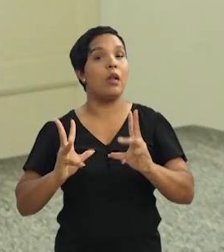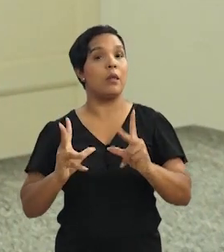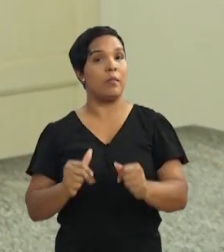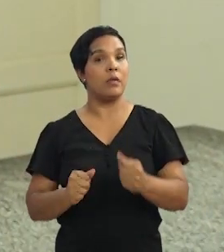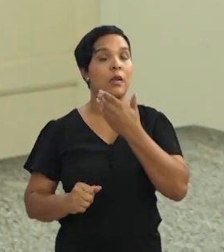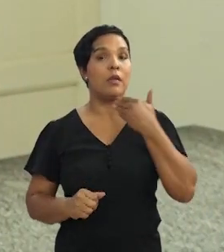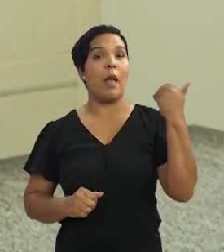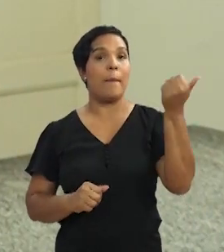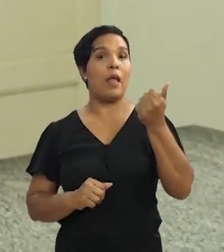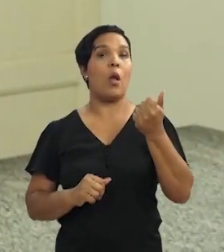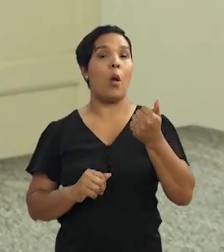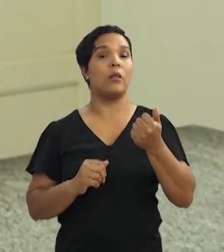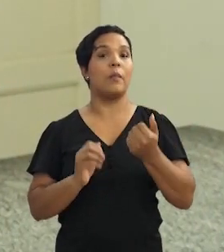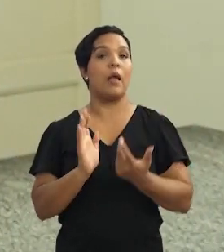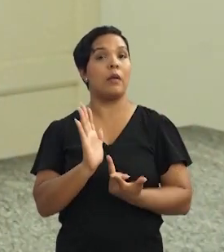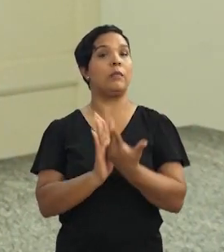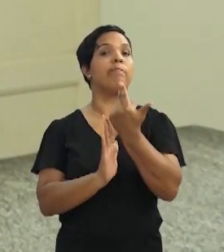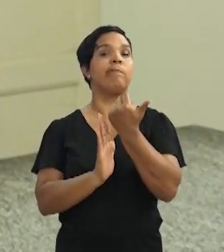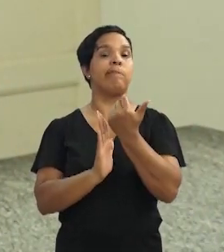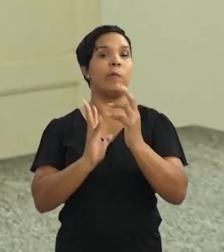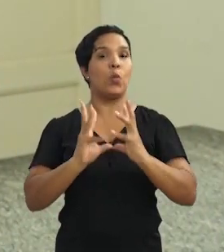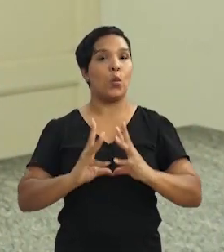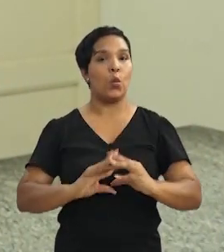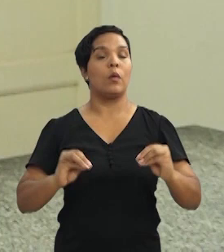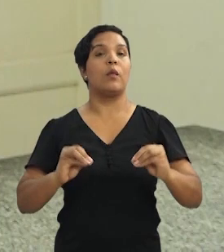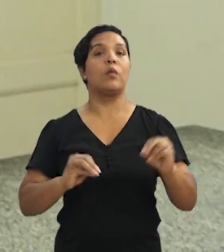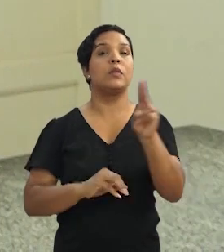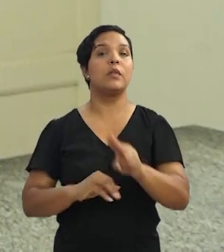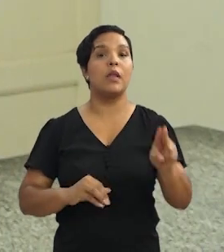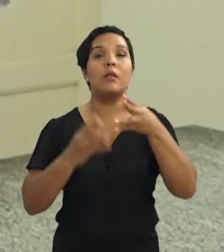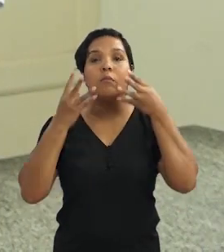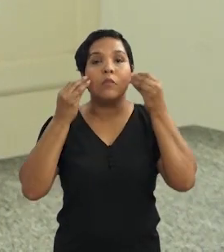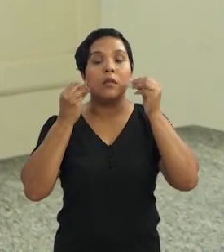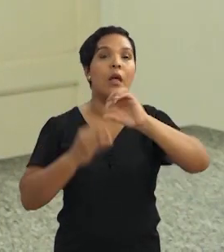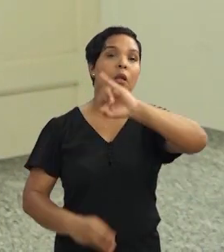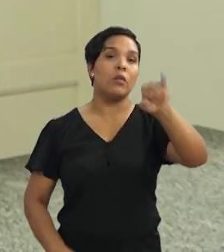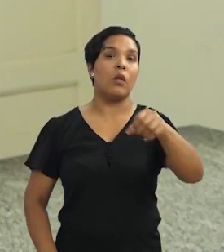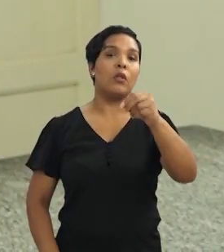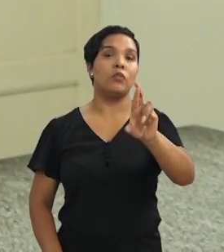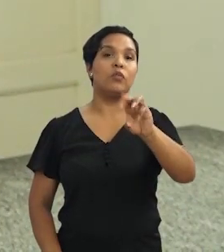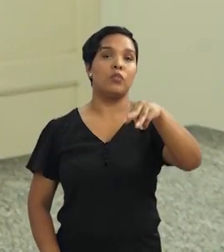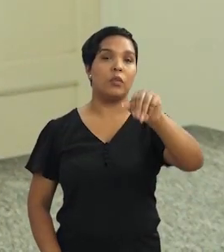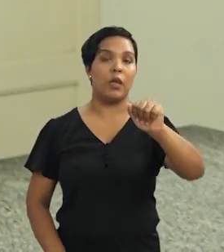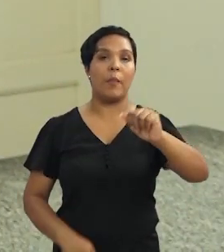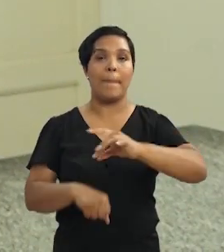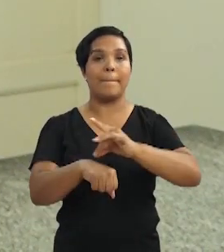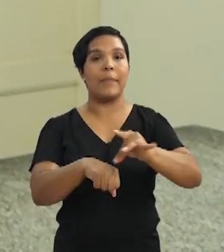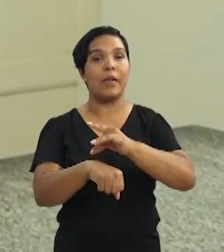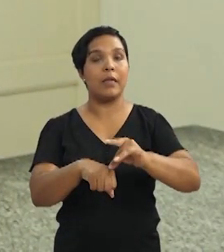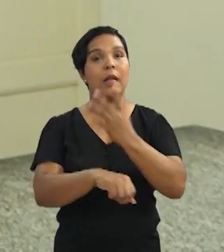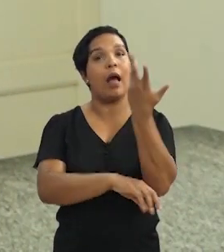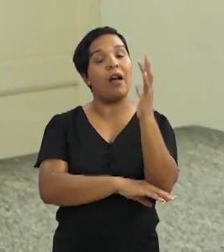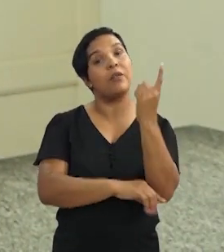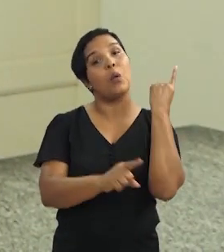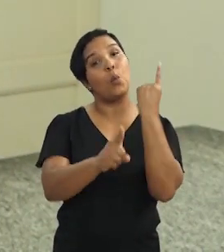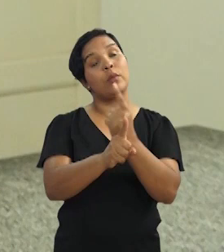uma asepsia e uma melhor cicatrização. Nos felinos, a substância usada é a partir da jurema preta, que é uma árvore